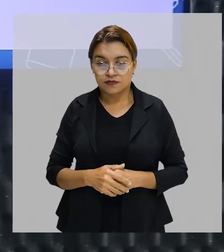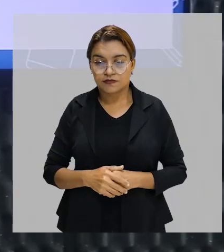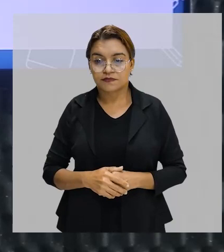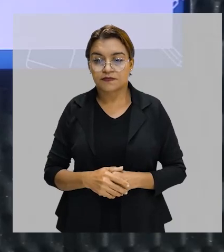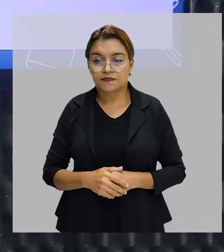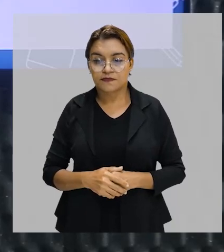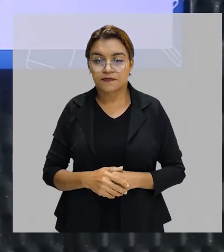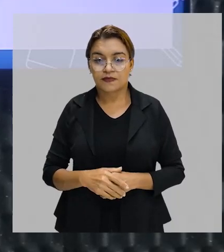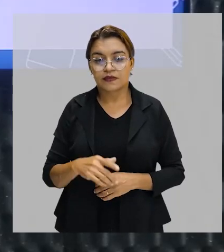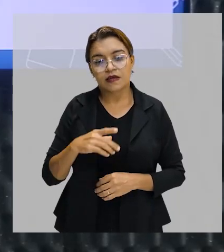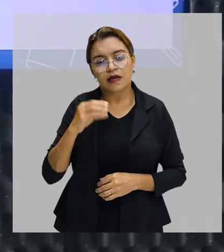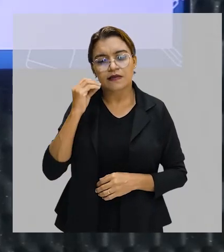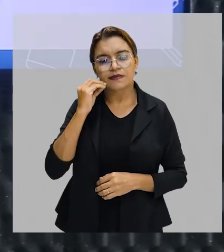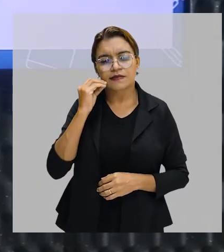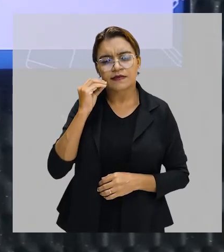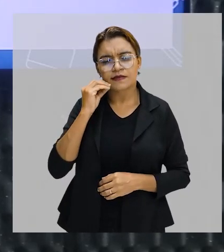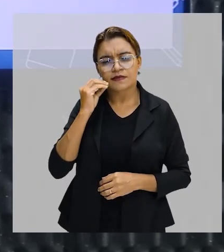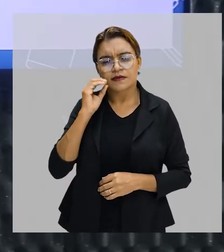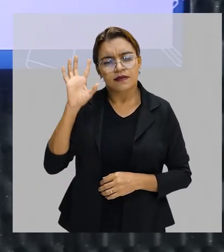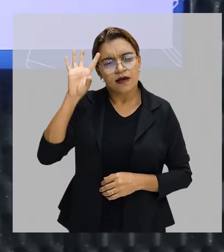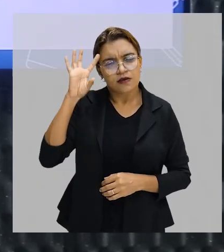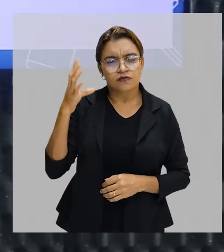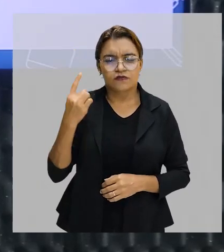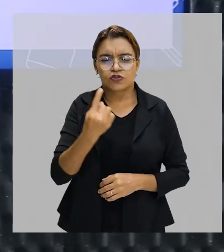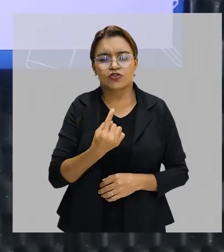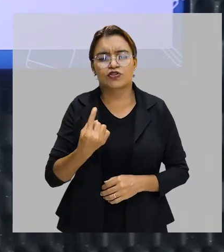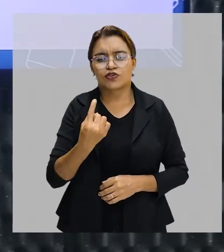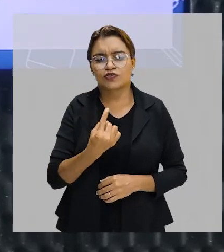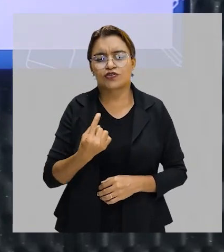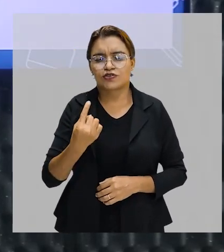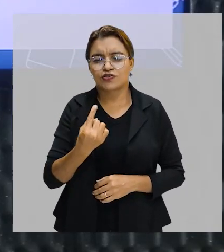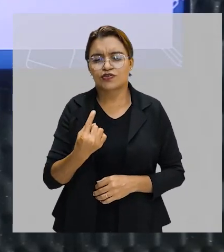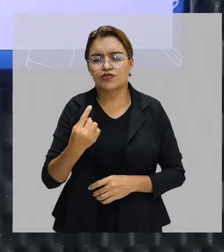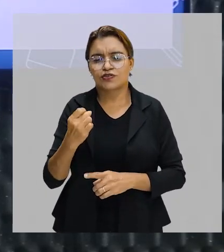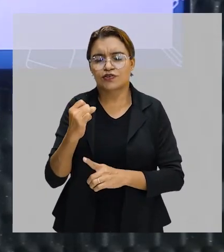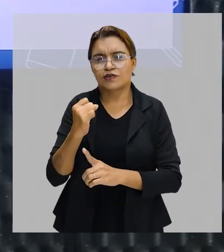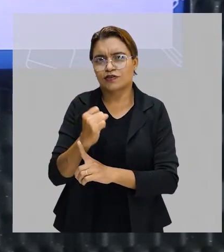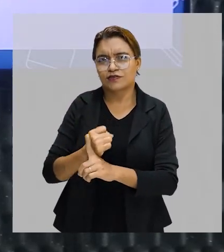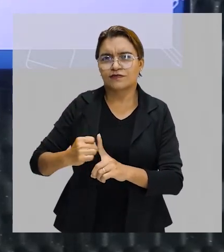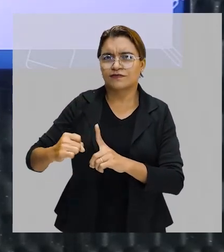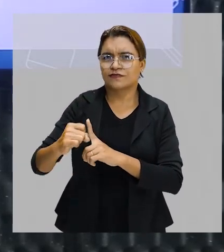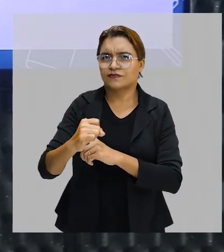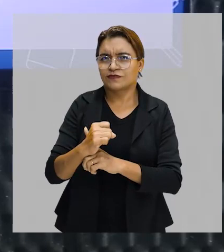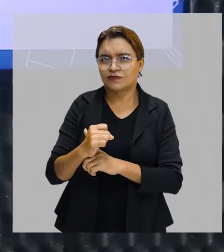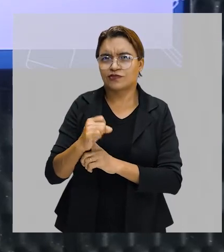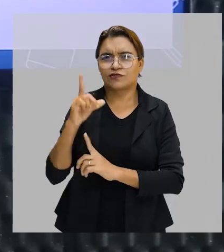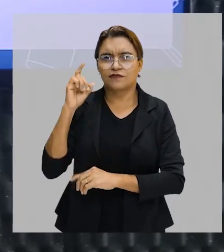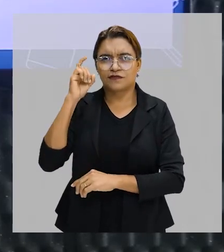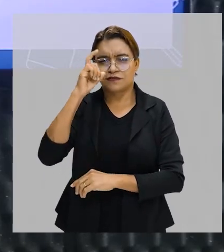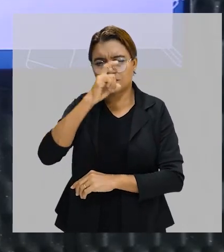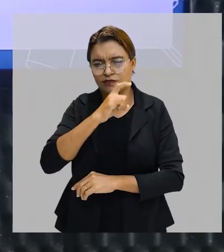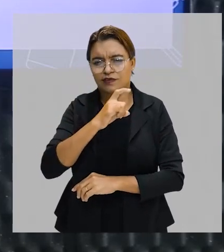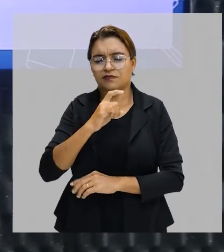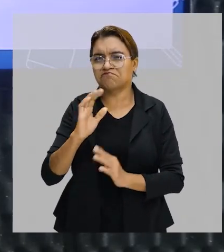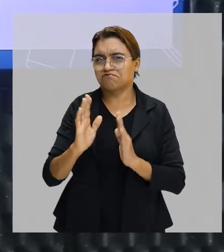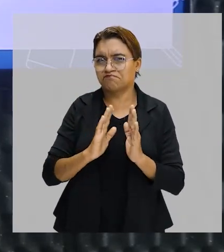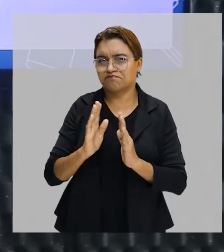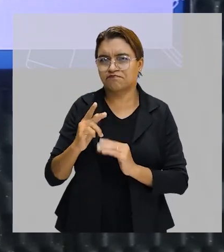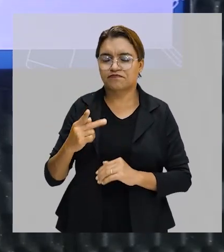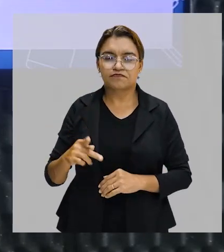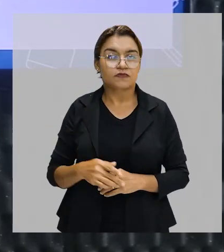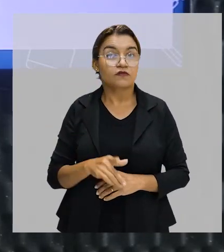quixotescamente, tenta resolver sozinho os males sociais de seu tempo. E aí? O que